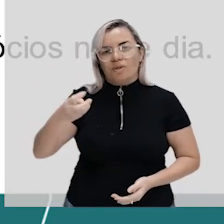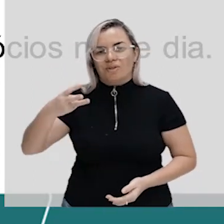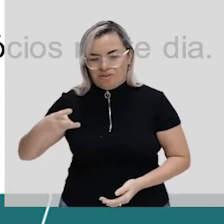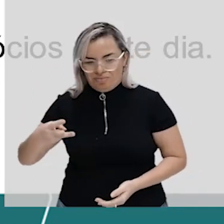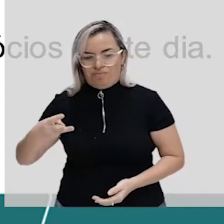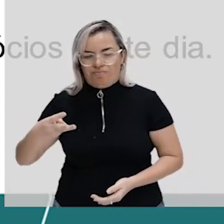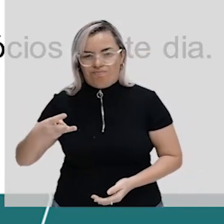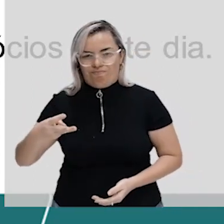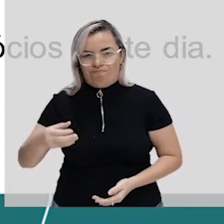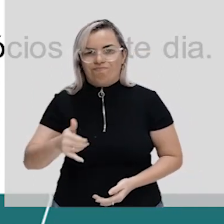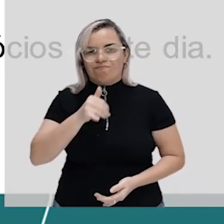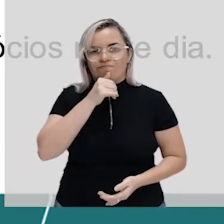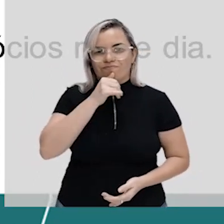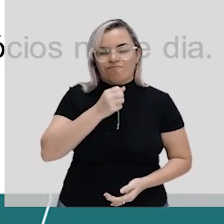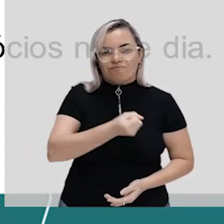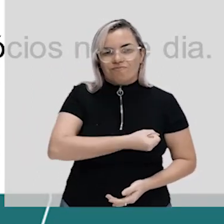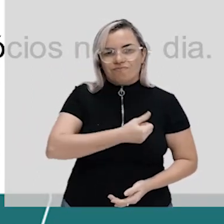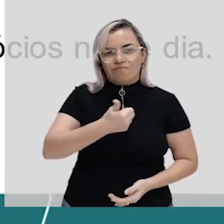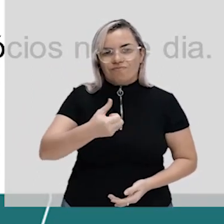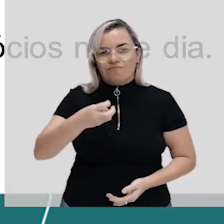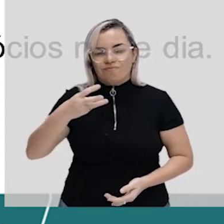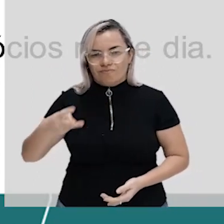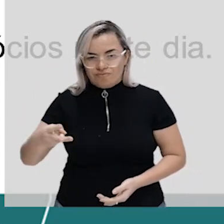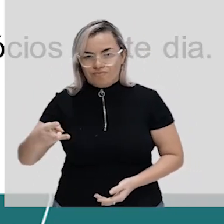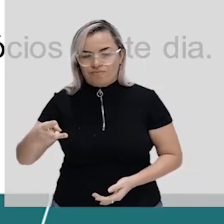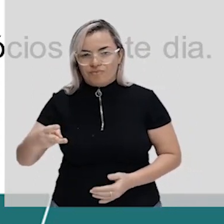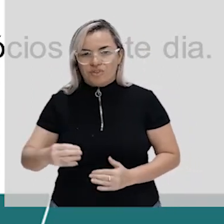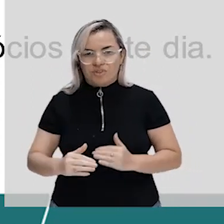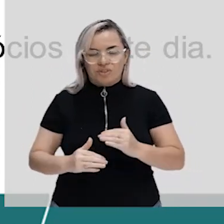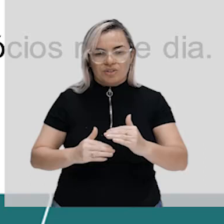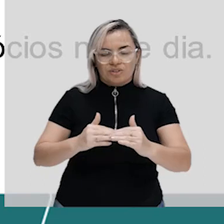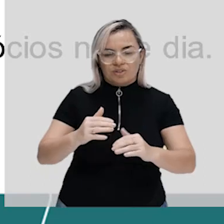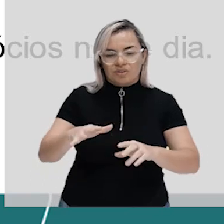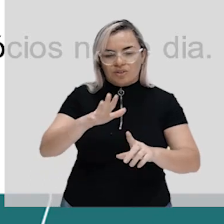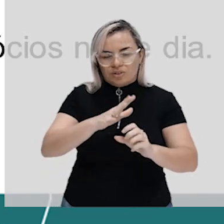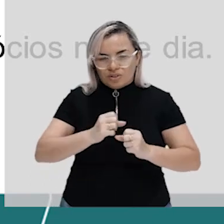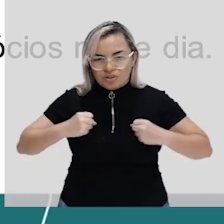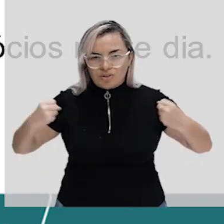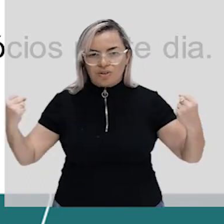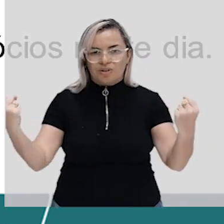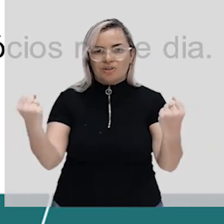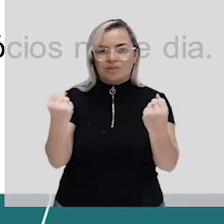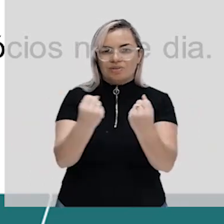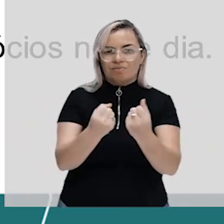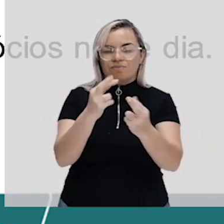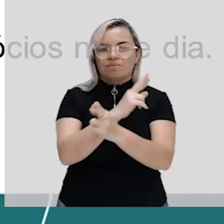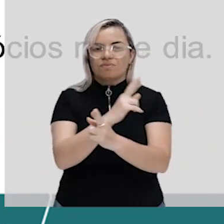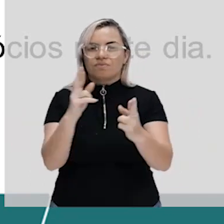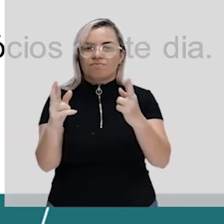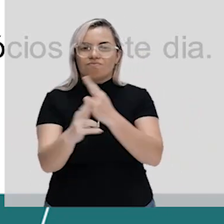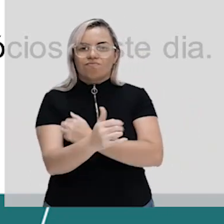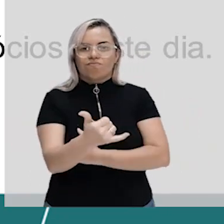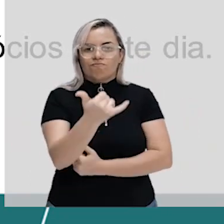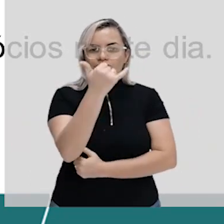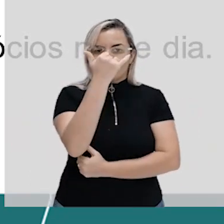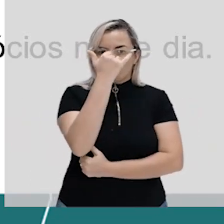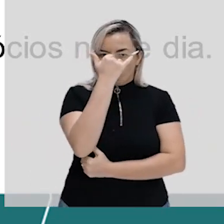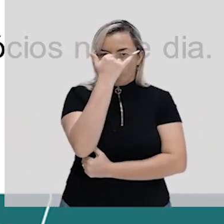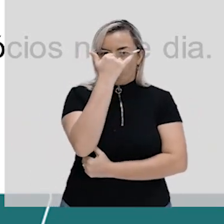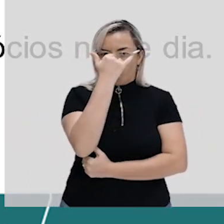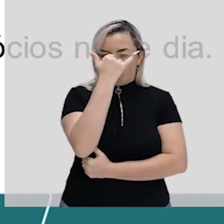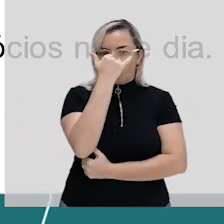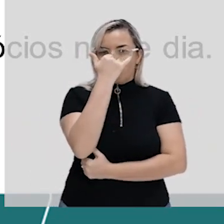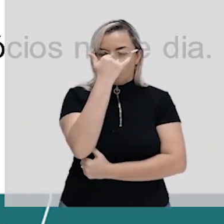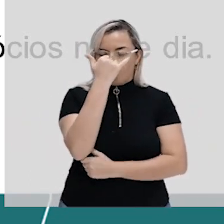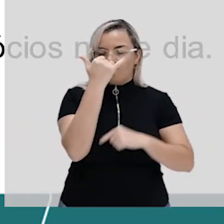exemplo. O número 13 socialmente se constrói sobre ele toda uma questão relacionada ao azar. O número 13 é